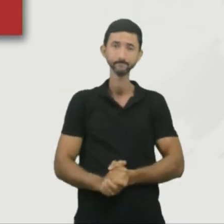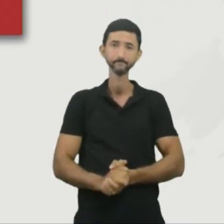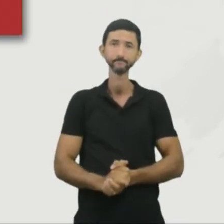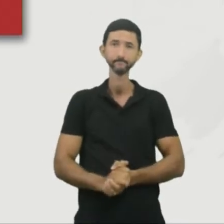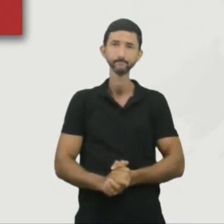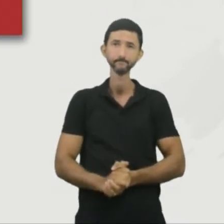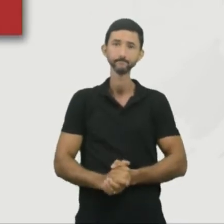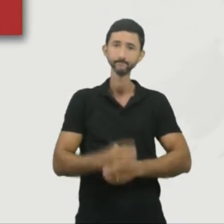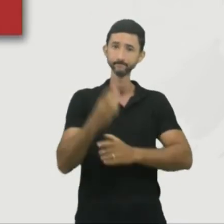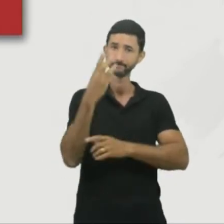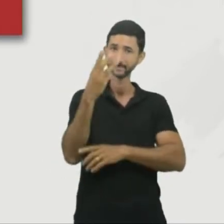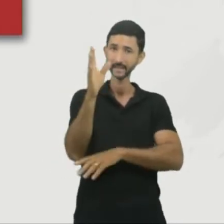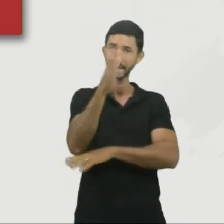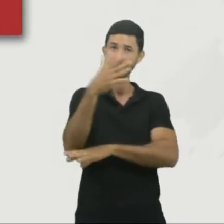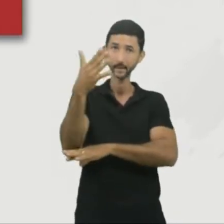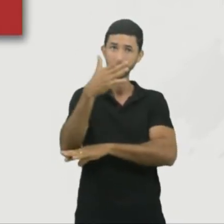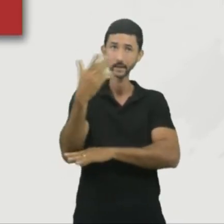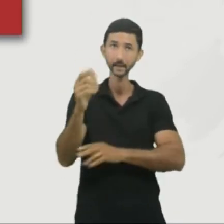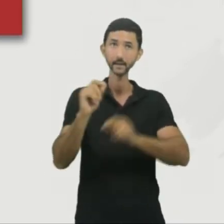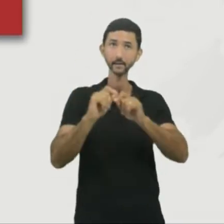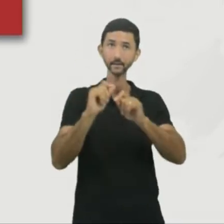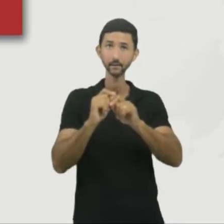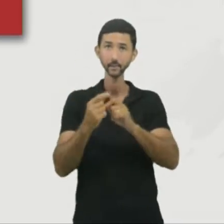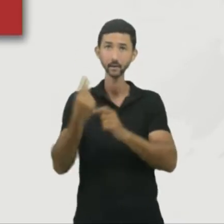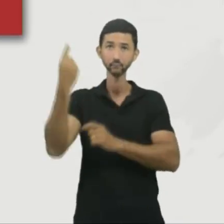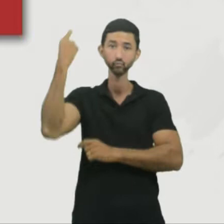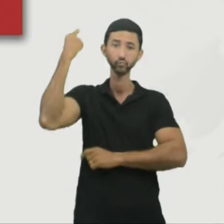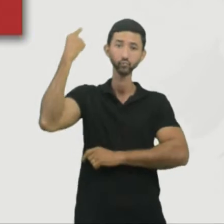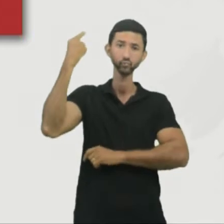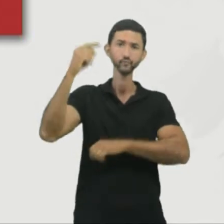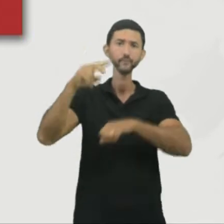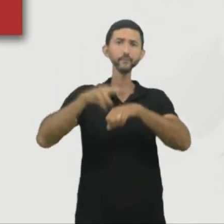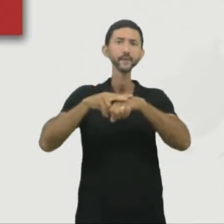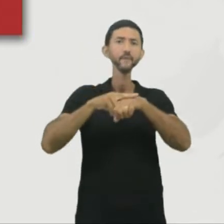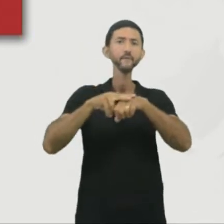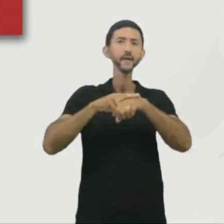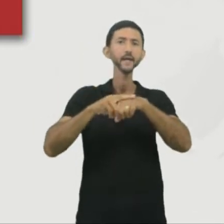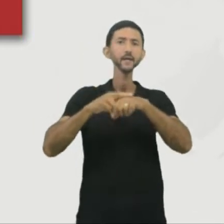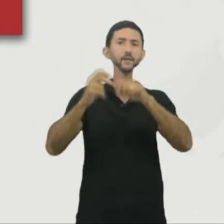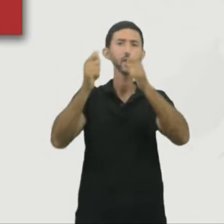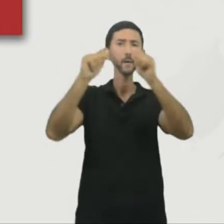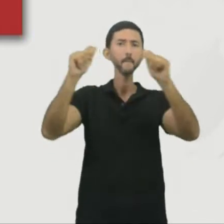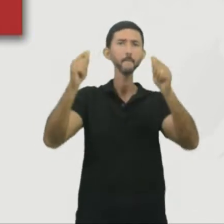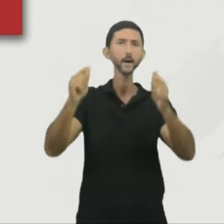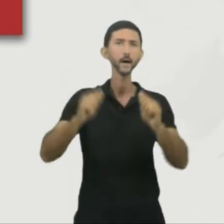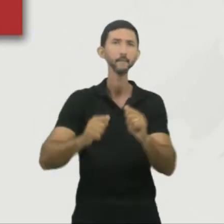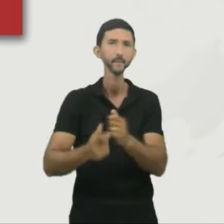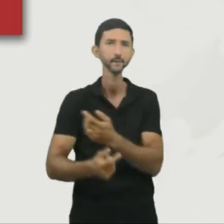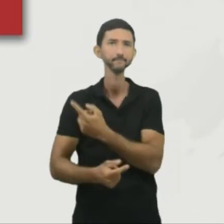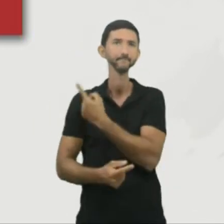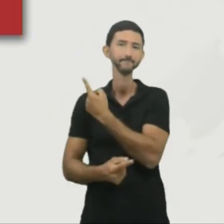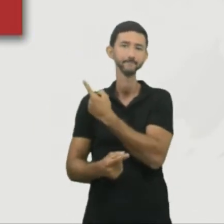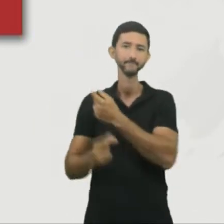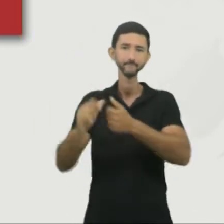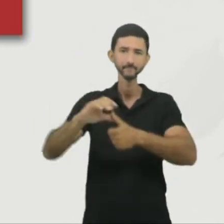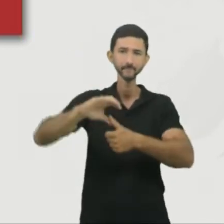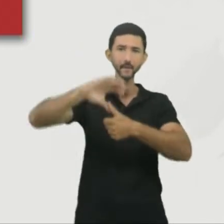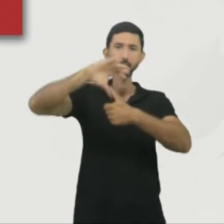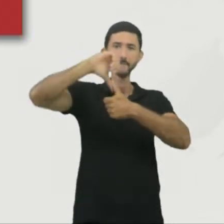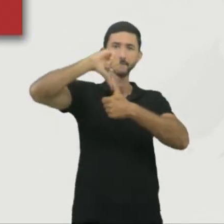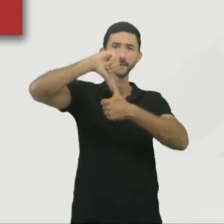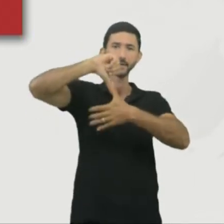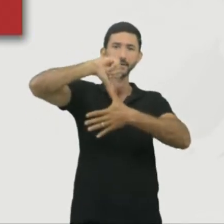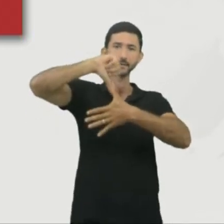México. Olhem de verde também ao fundo, você percebe um mapa que inclui